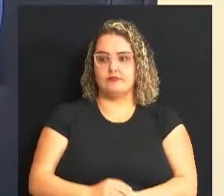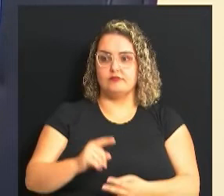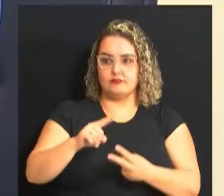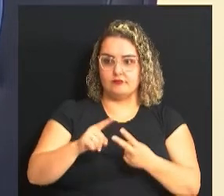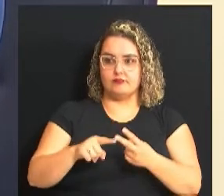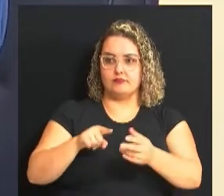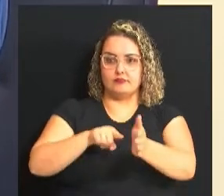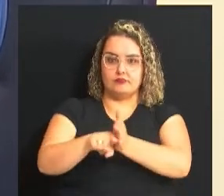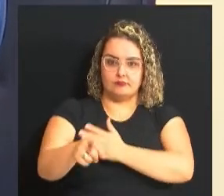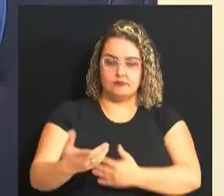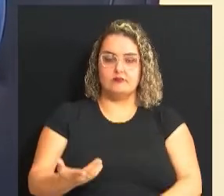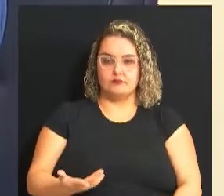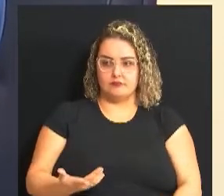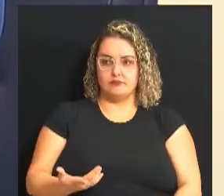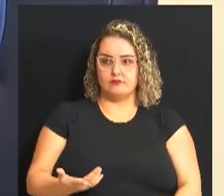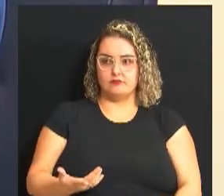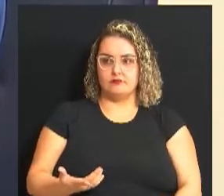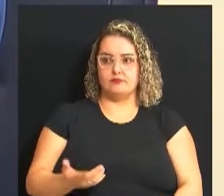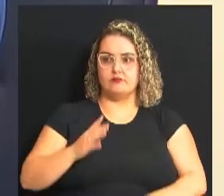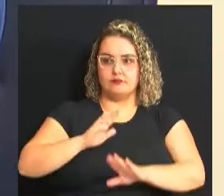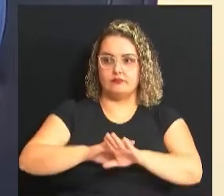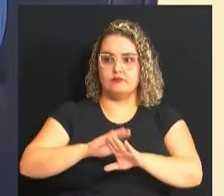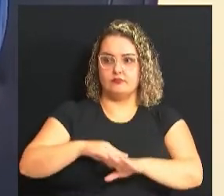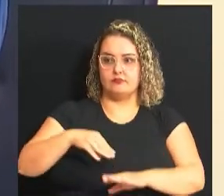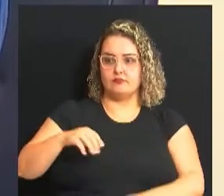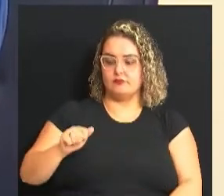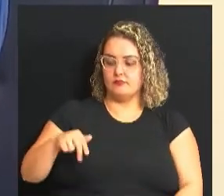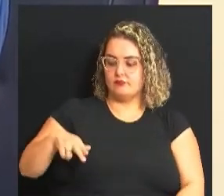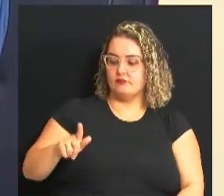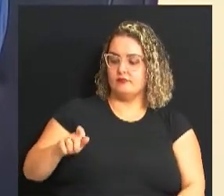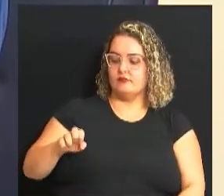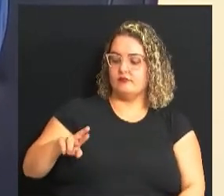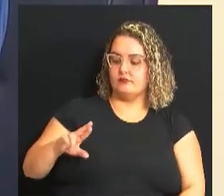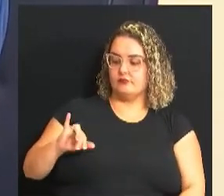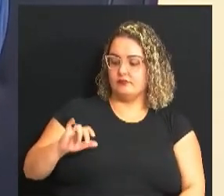né, até em função um pouco do que a Maria Angélica falou.